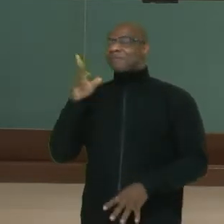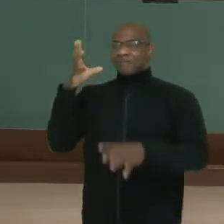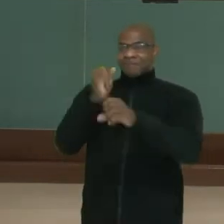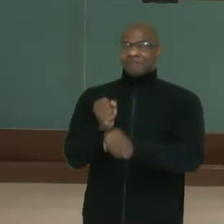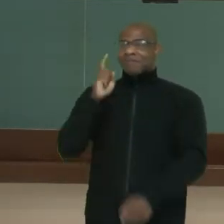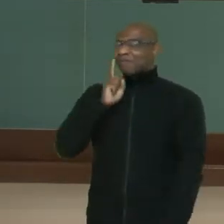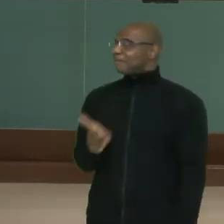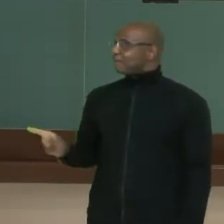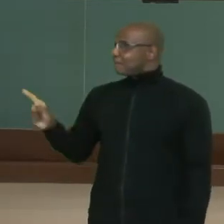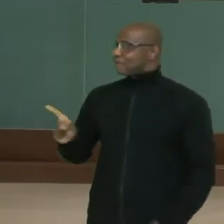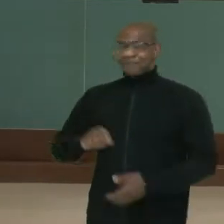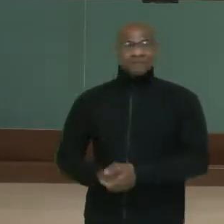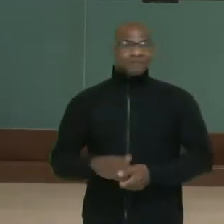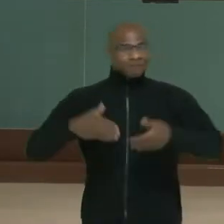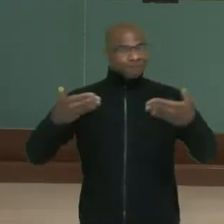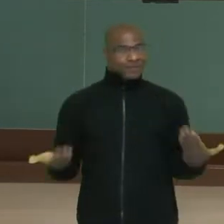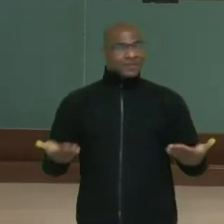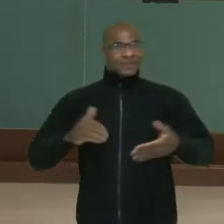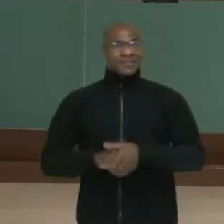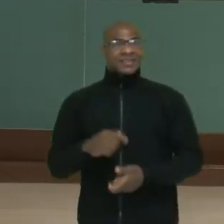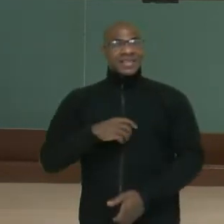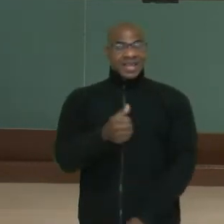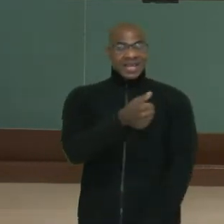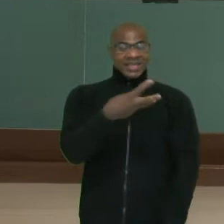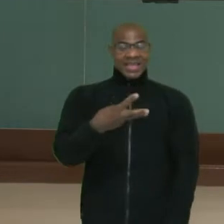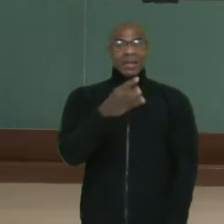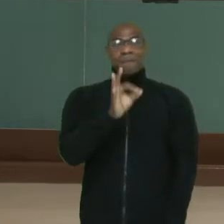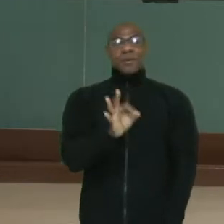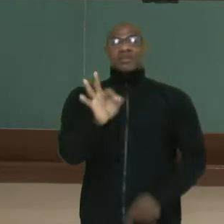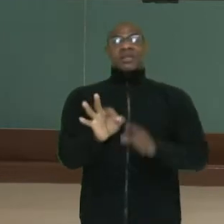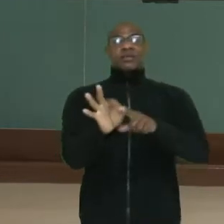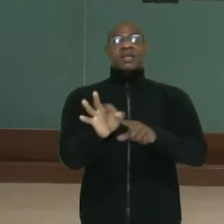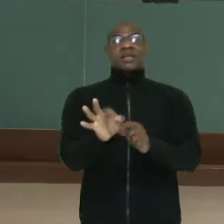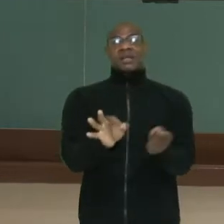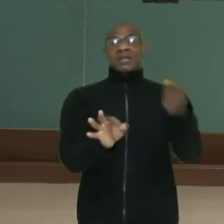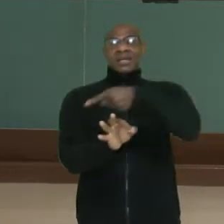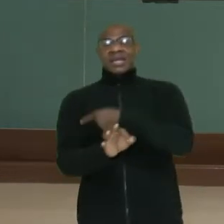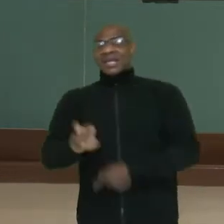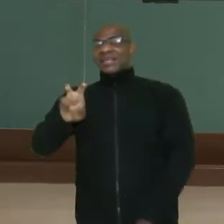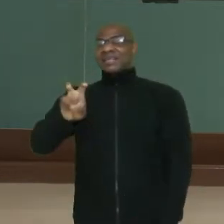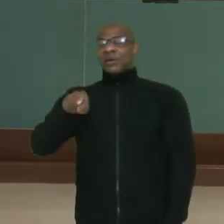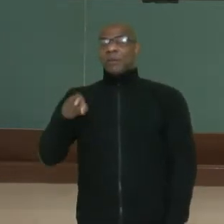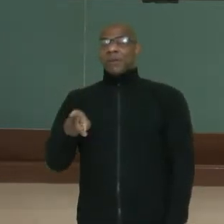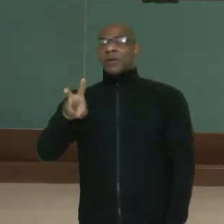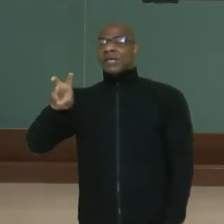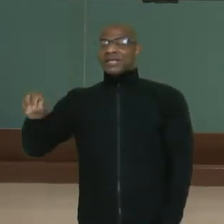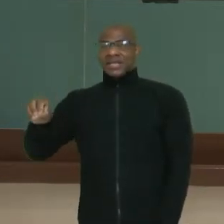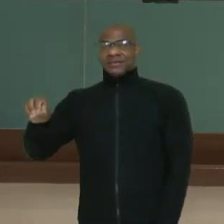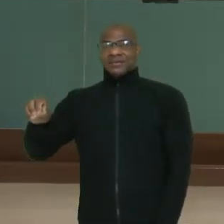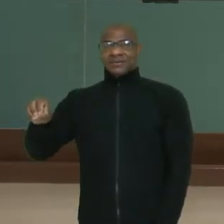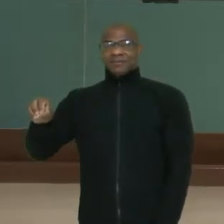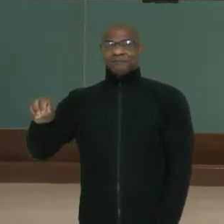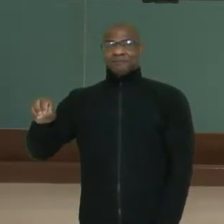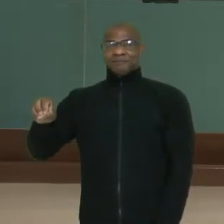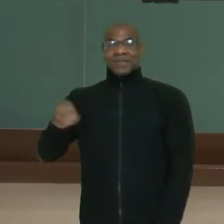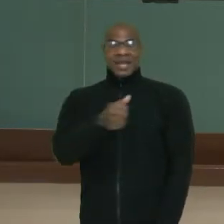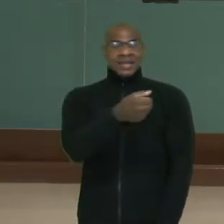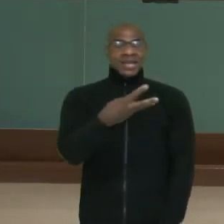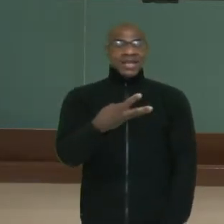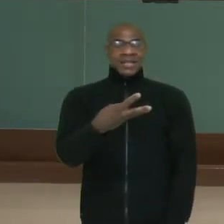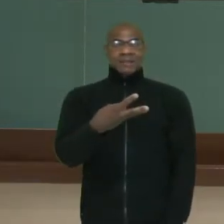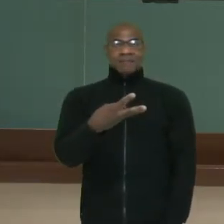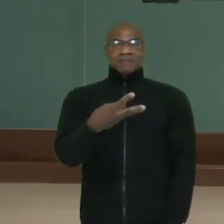olha aqui, eu quero 13% de 5.500. Então, eu posso fazer a aplicação direta da